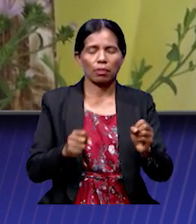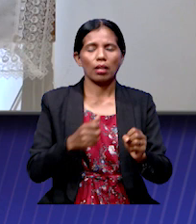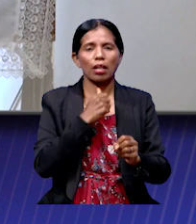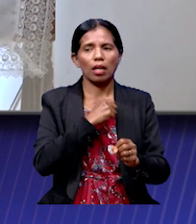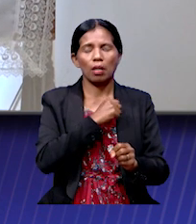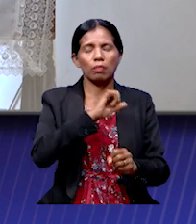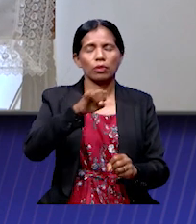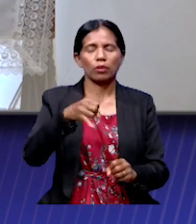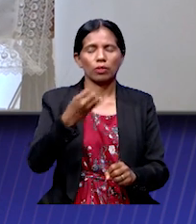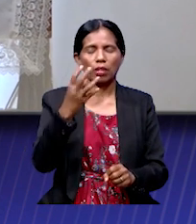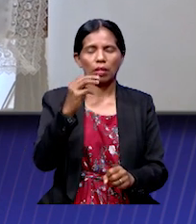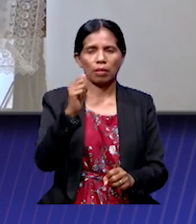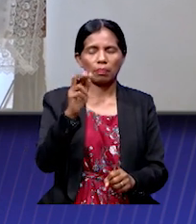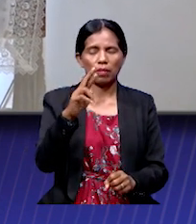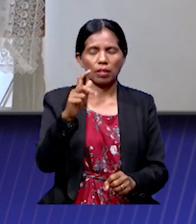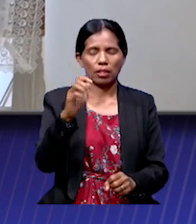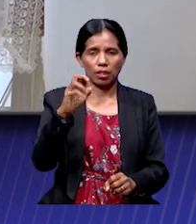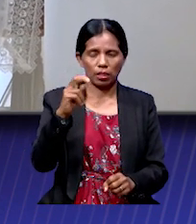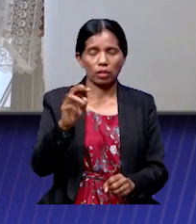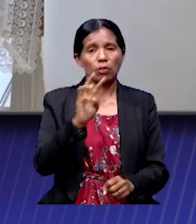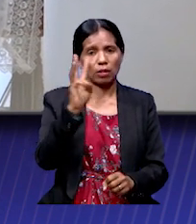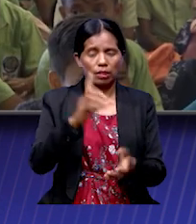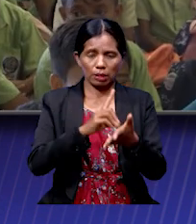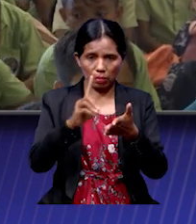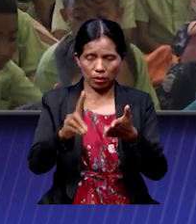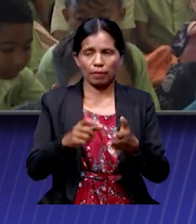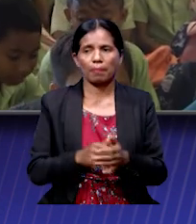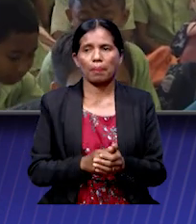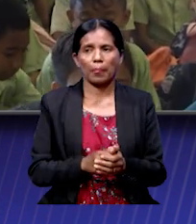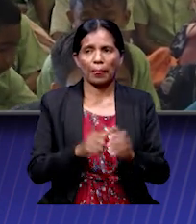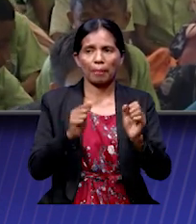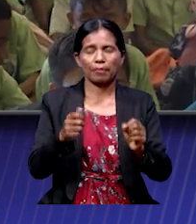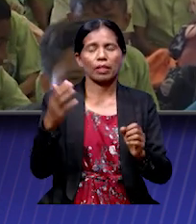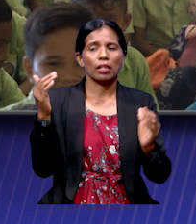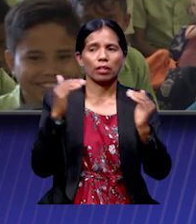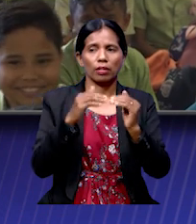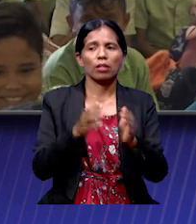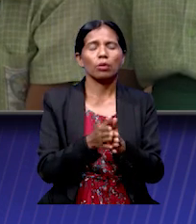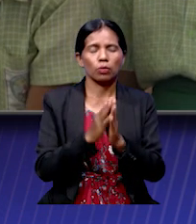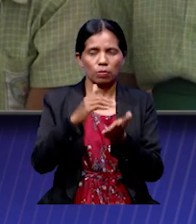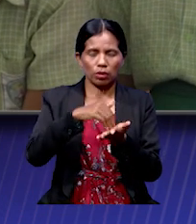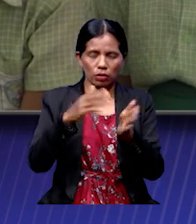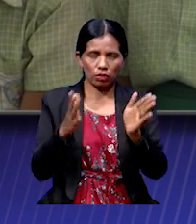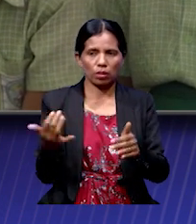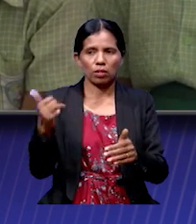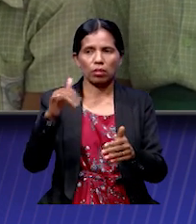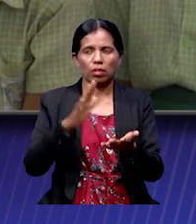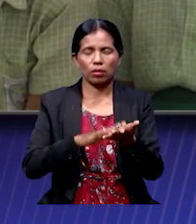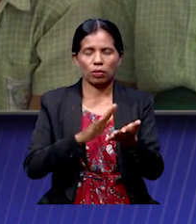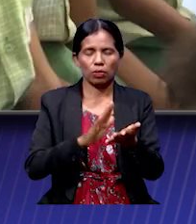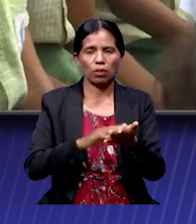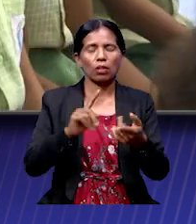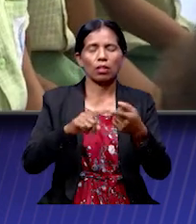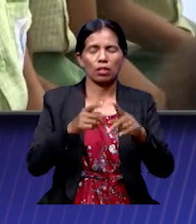José Martins, quarta-feira, semana né. E a homilia, Padre Plínio Martins, russo estudante, escola amigo de